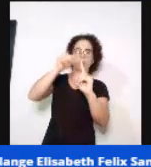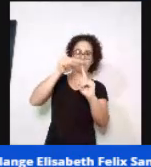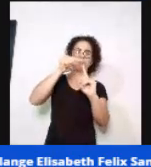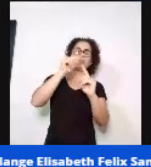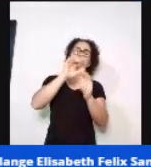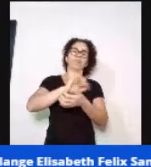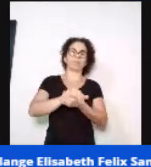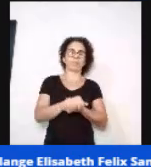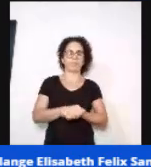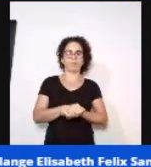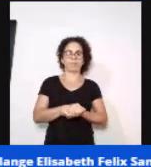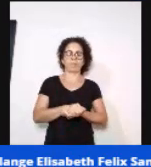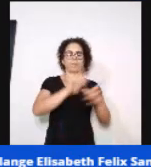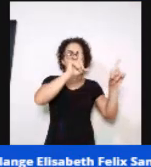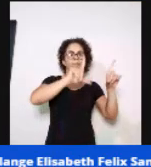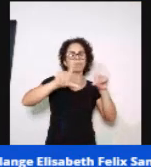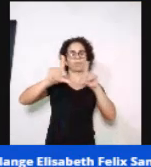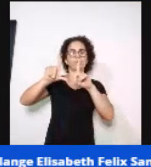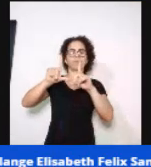Mais um.